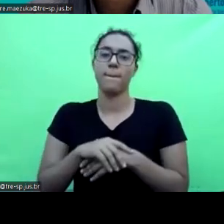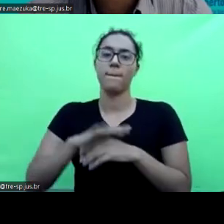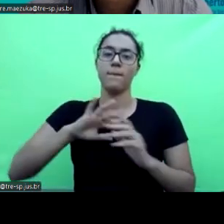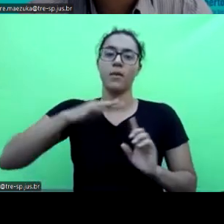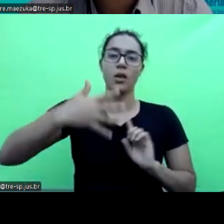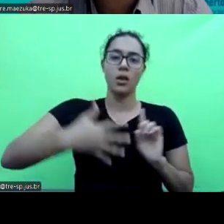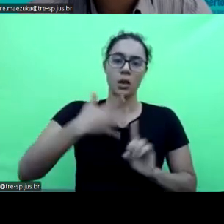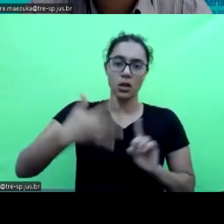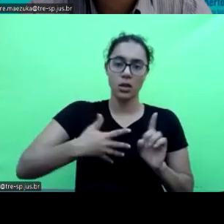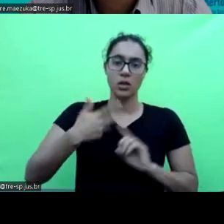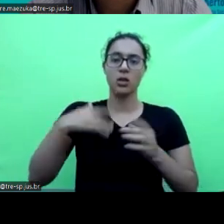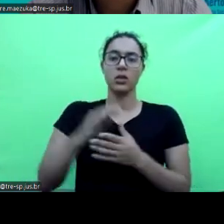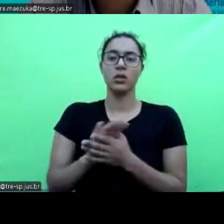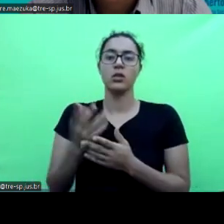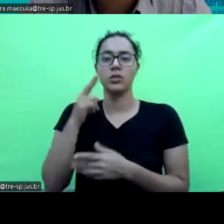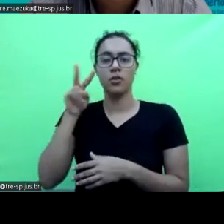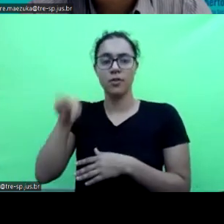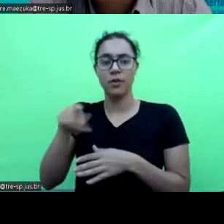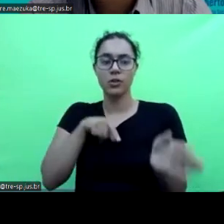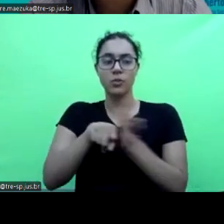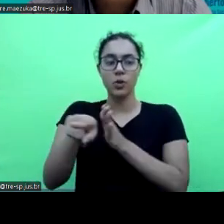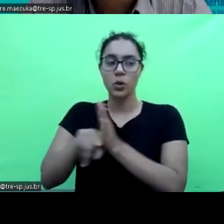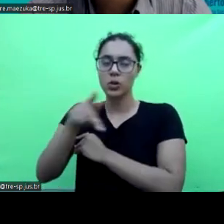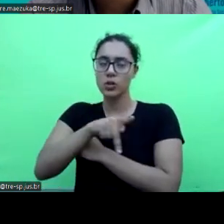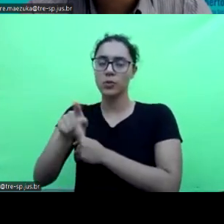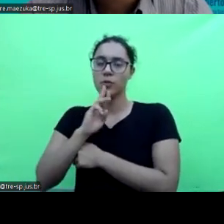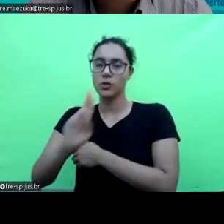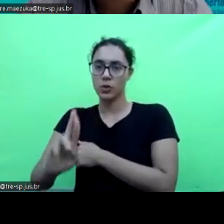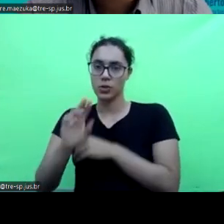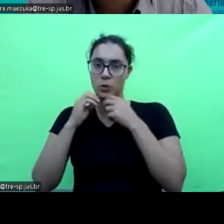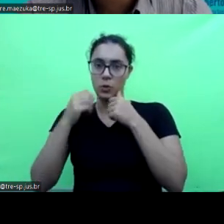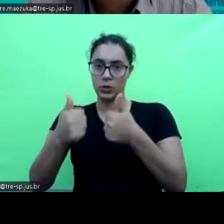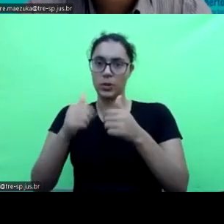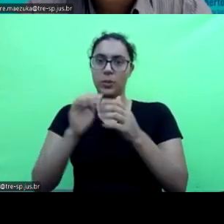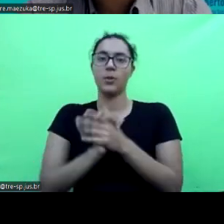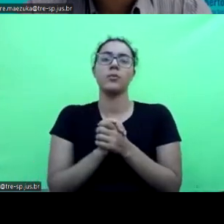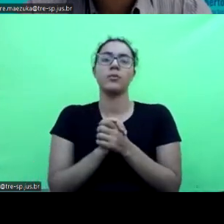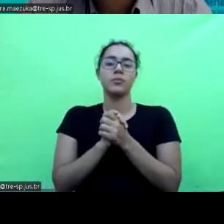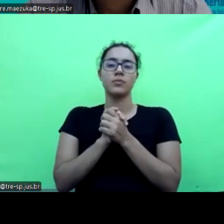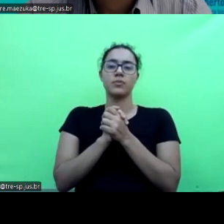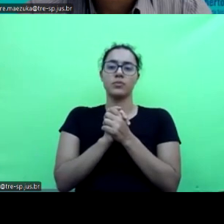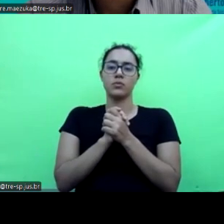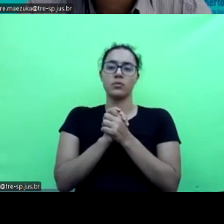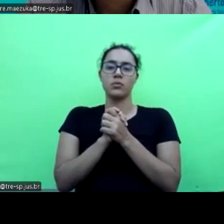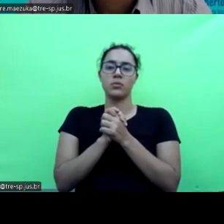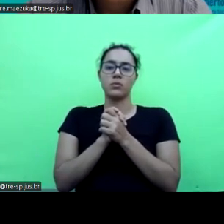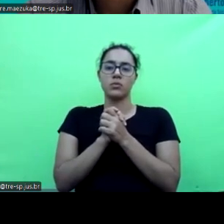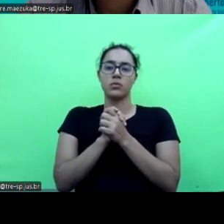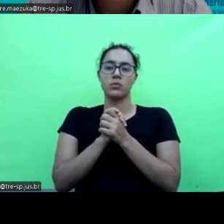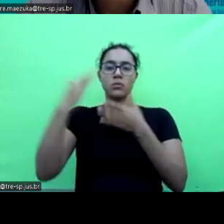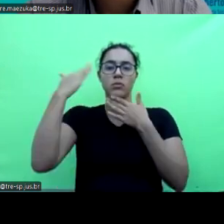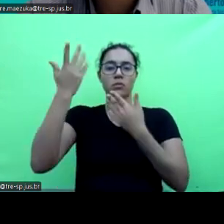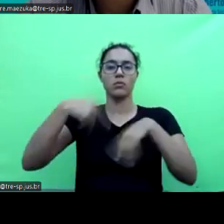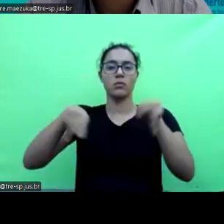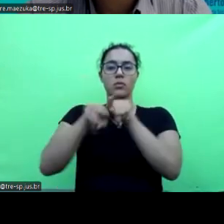vai lendo as perguntas para o professor responder. Tá ok? Quero agradecer também aqui aos intérpretes